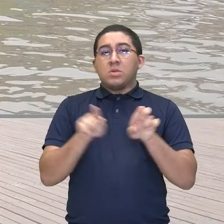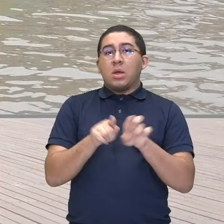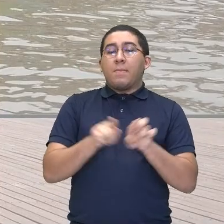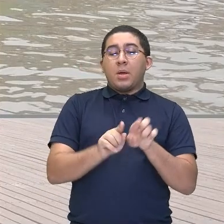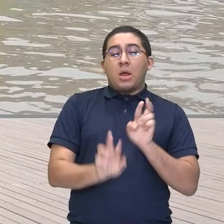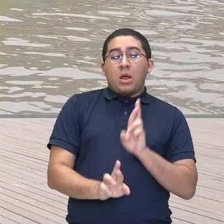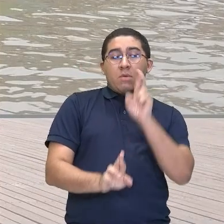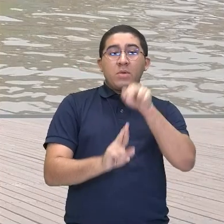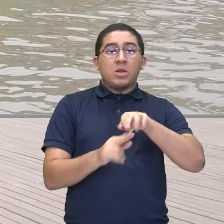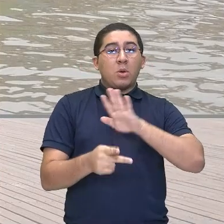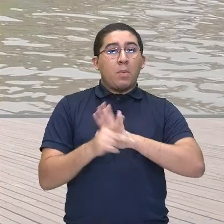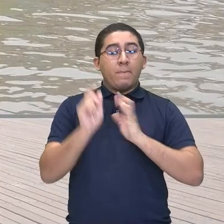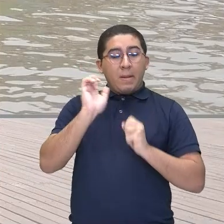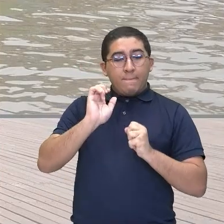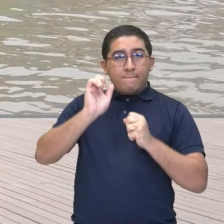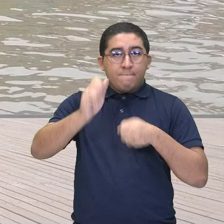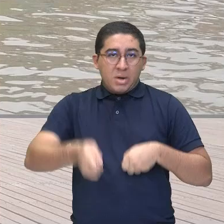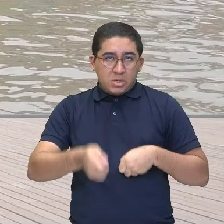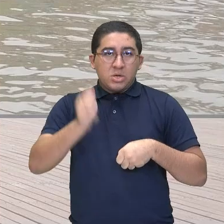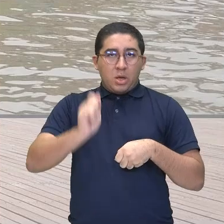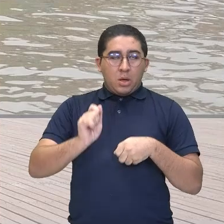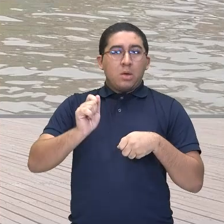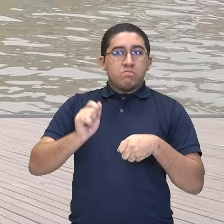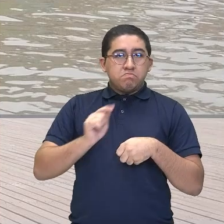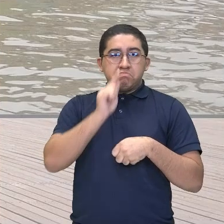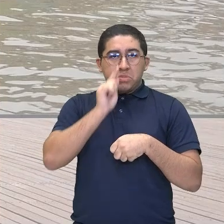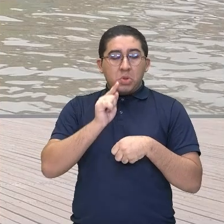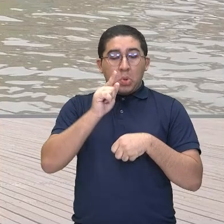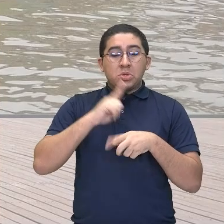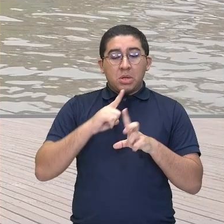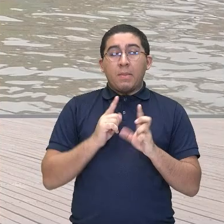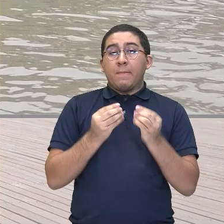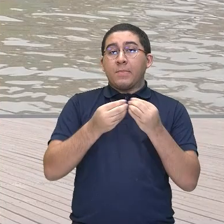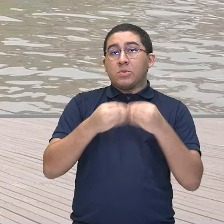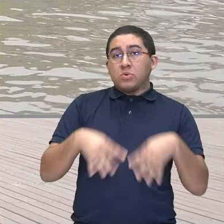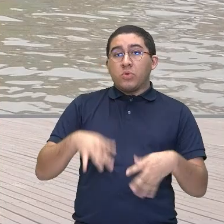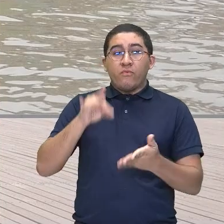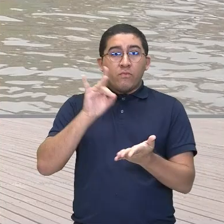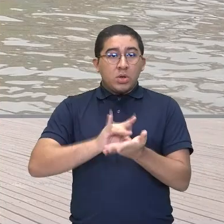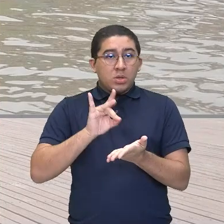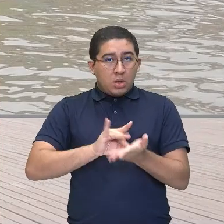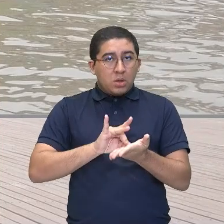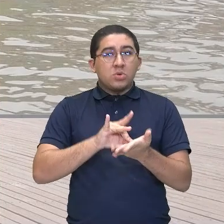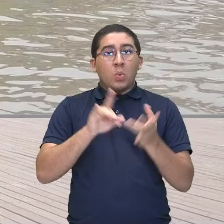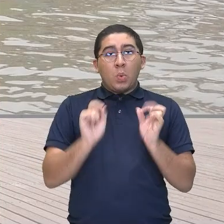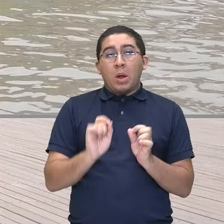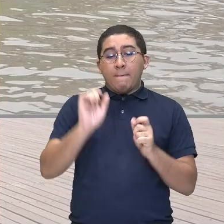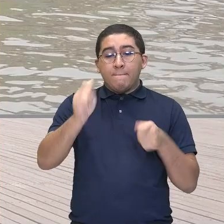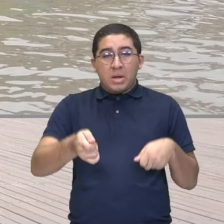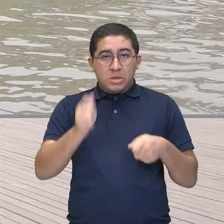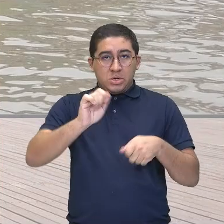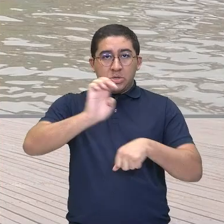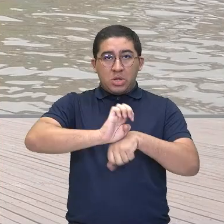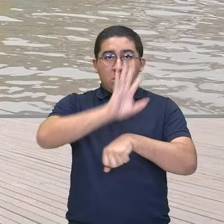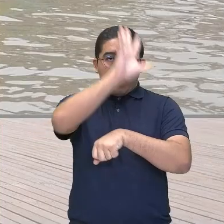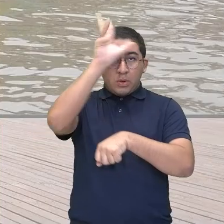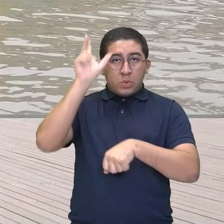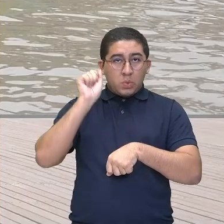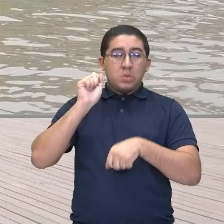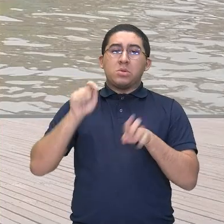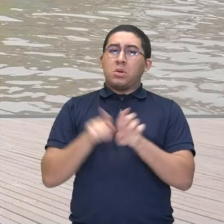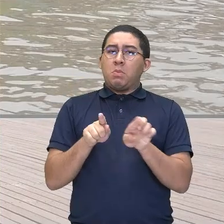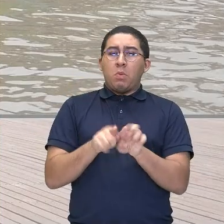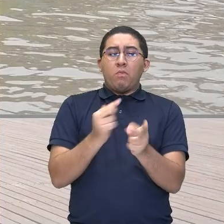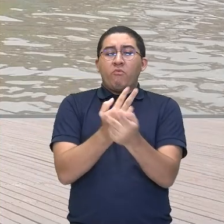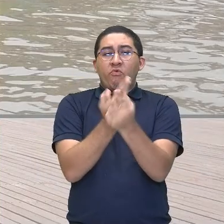pesca predatória, né? Que isso também prejudica bastante, né, a pesca no Amazonas, dentre